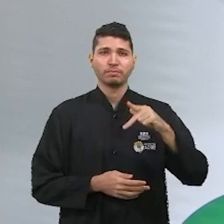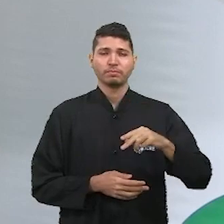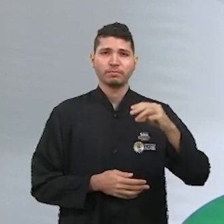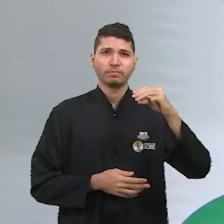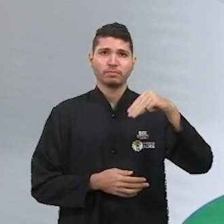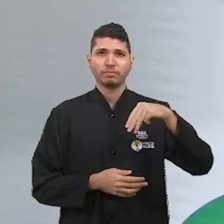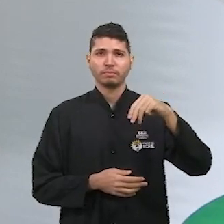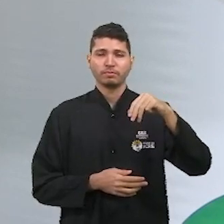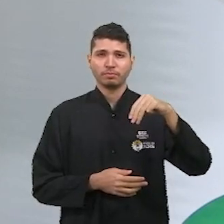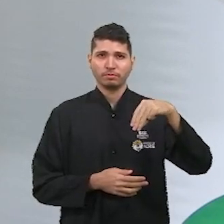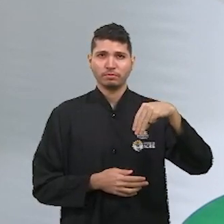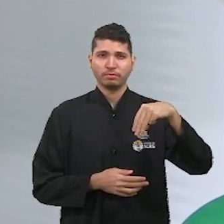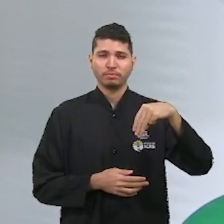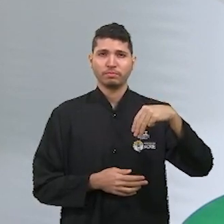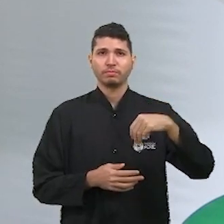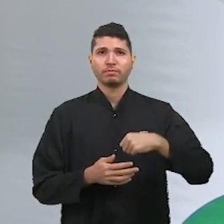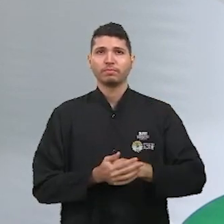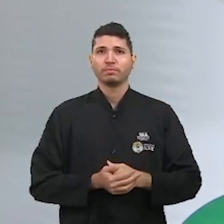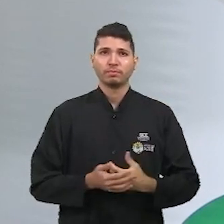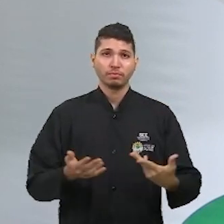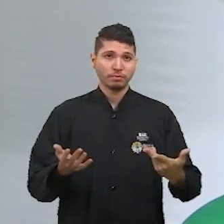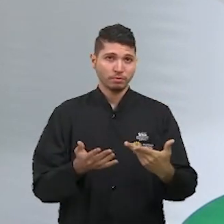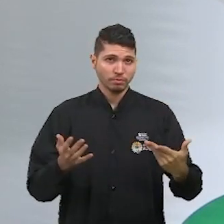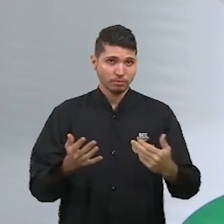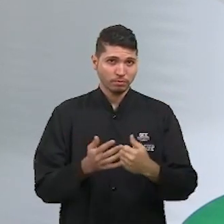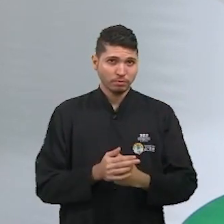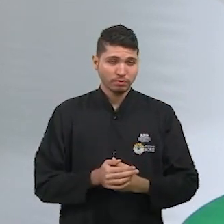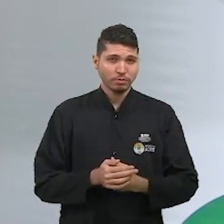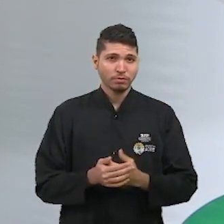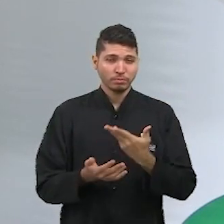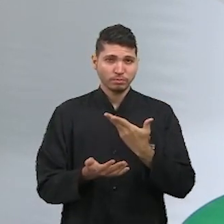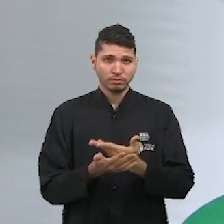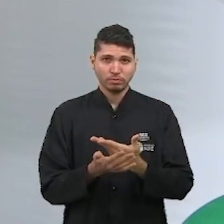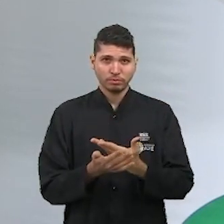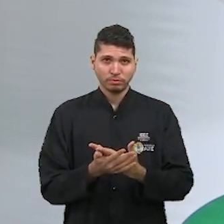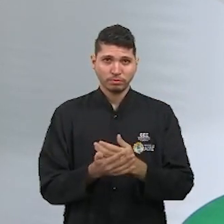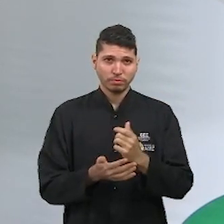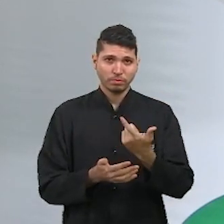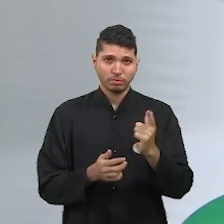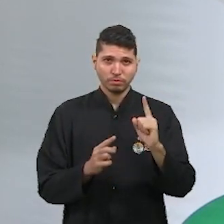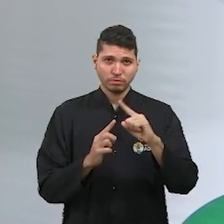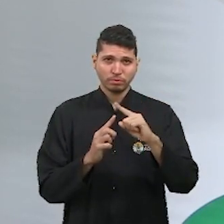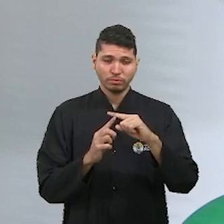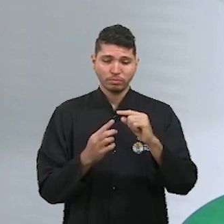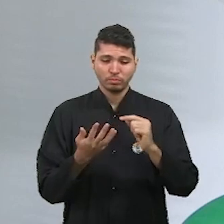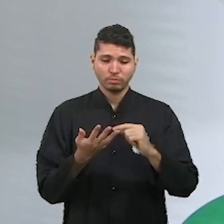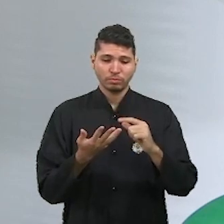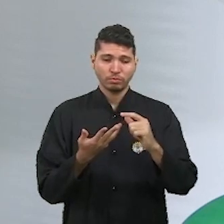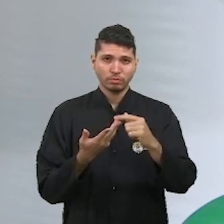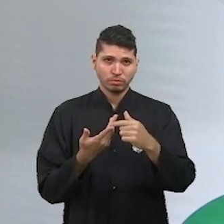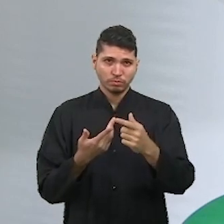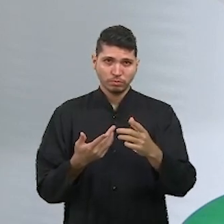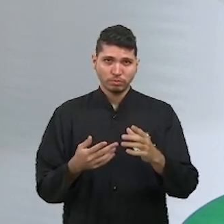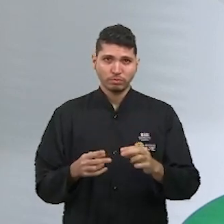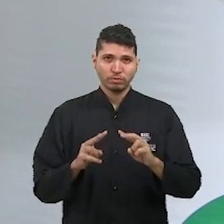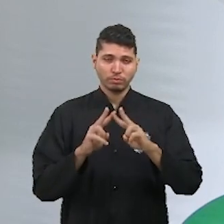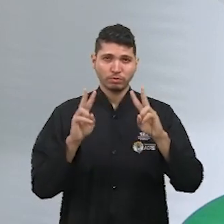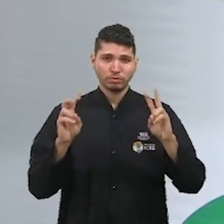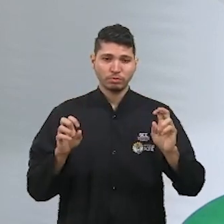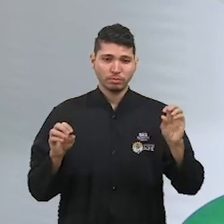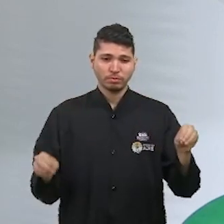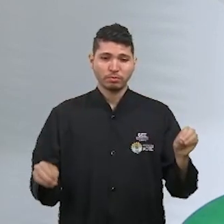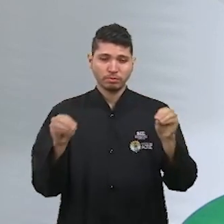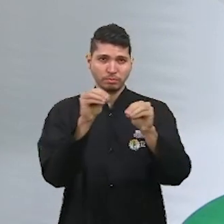videoaula nós iremos conversar sobre outro método de contagem. Agora nós vamos falar sobre permutações, ou